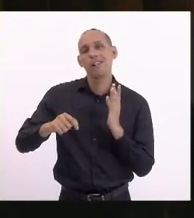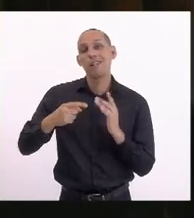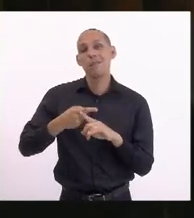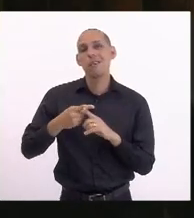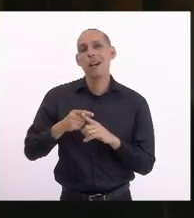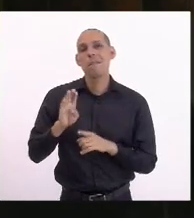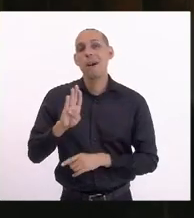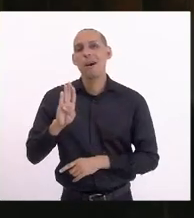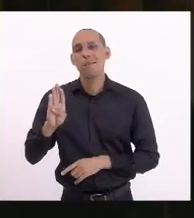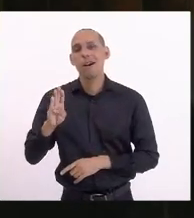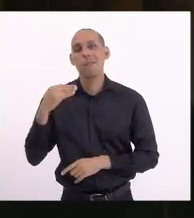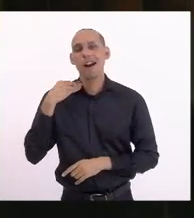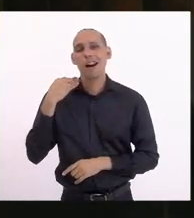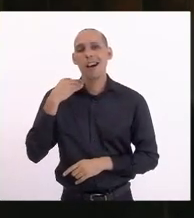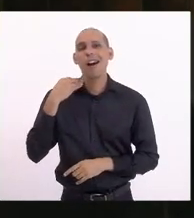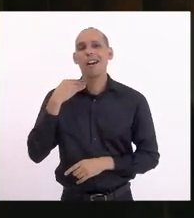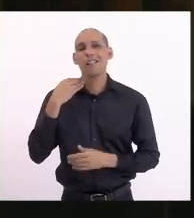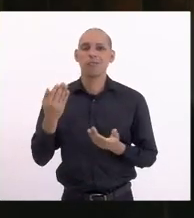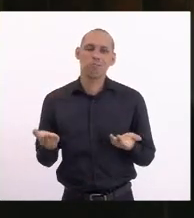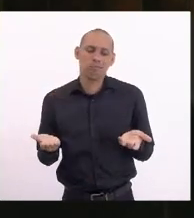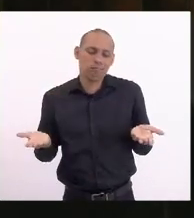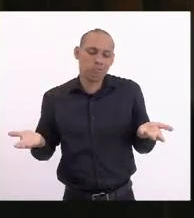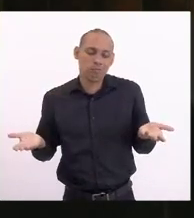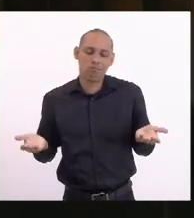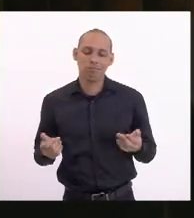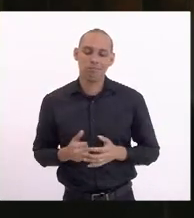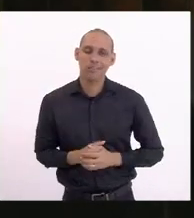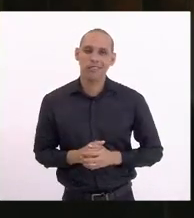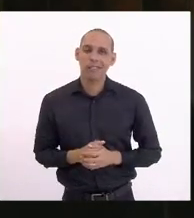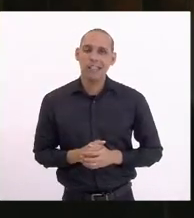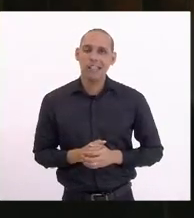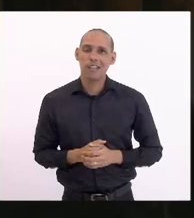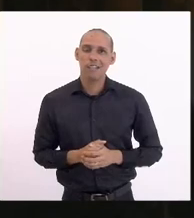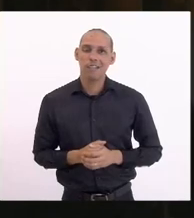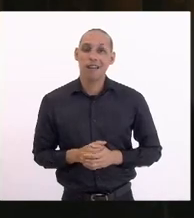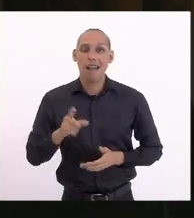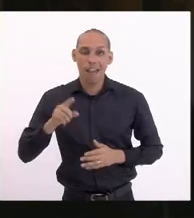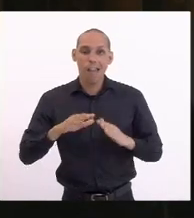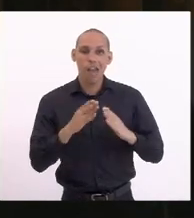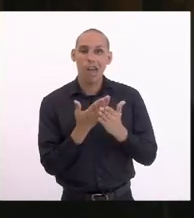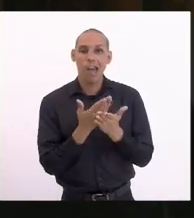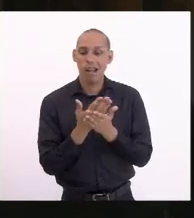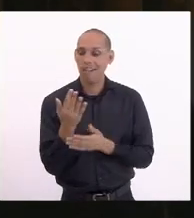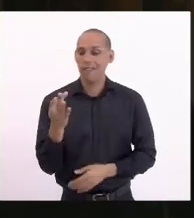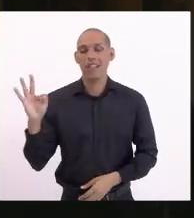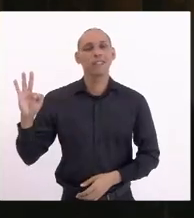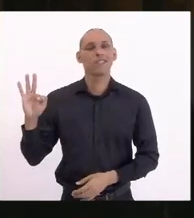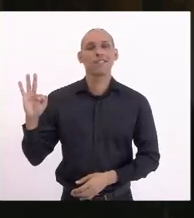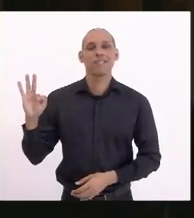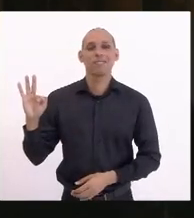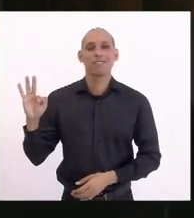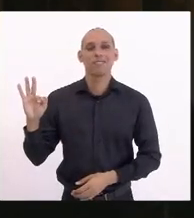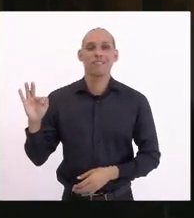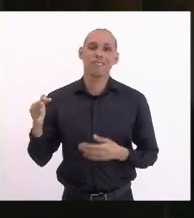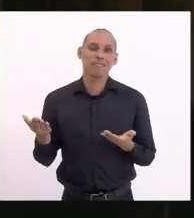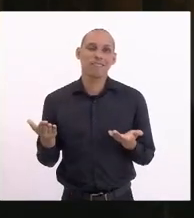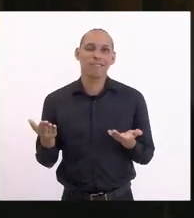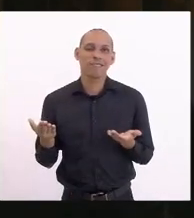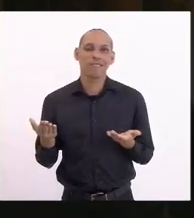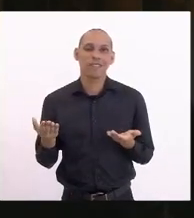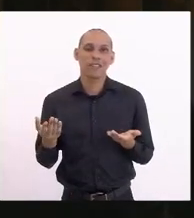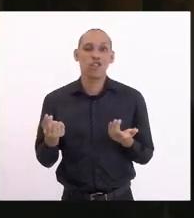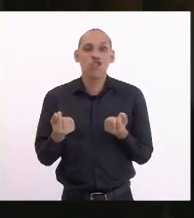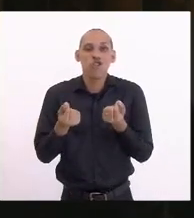Brasil. Claro. O colégio é federal, mantido pelos cofres